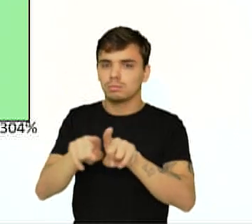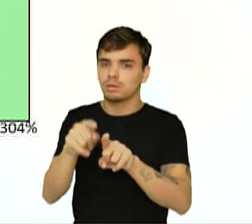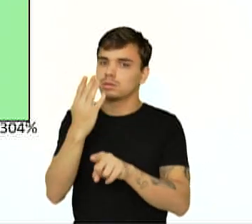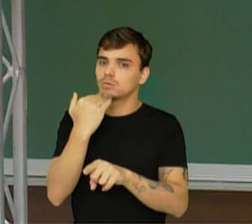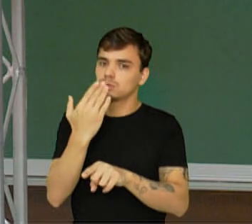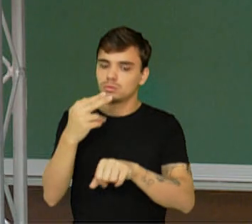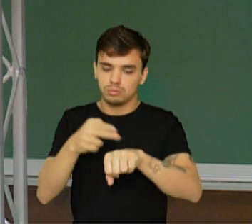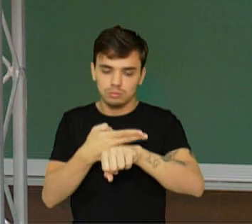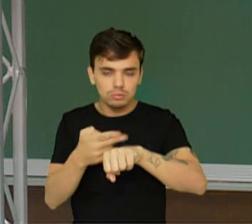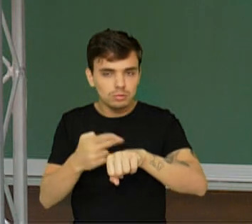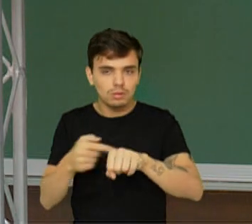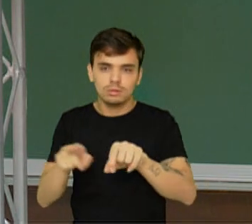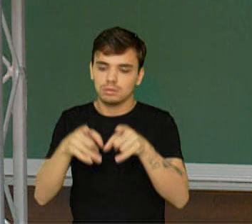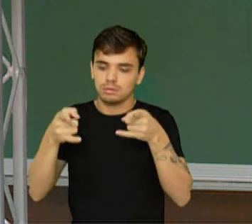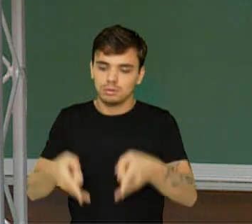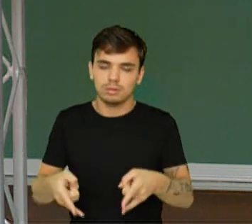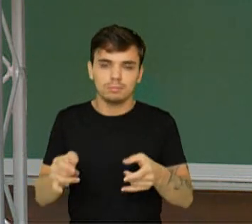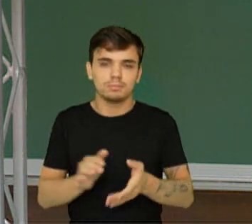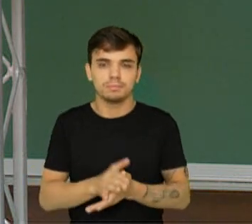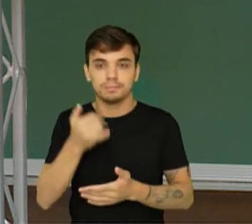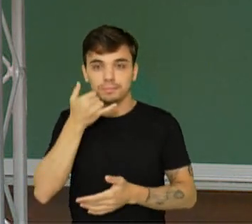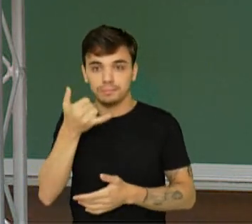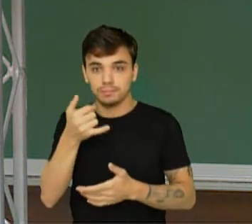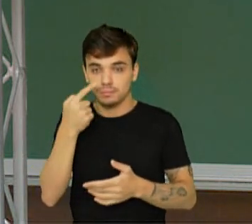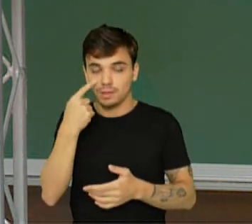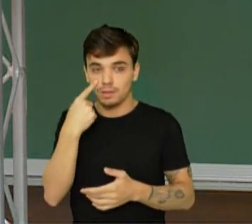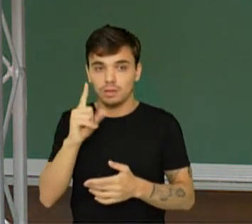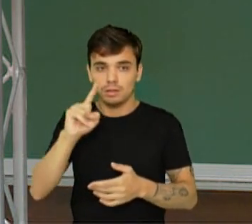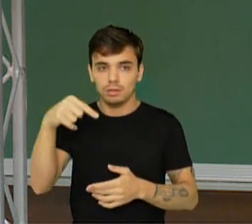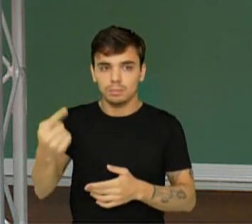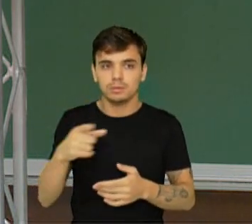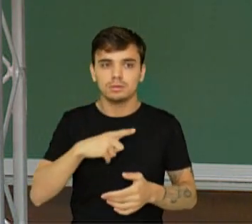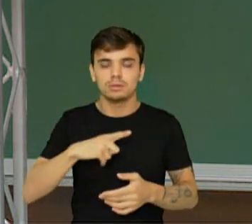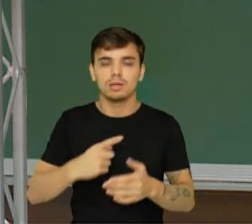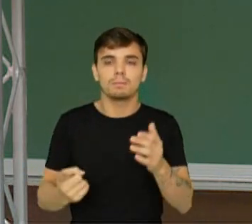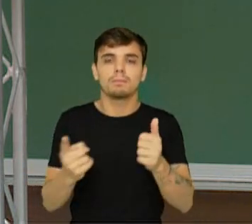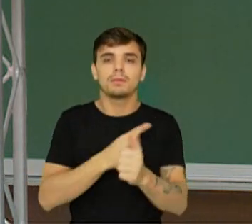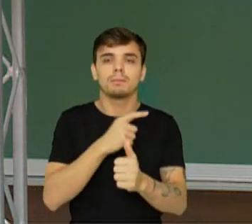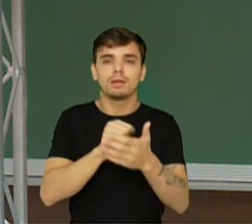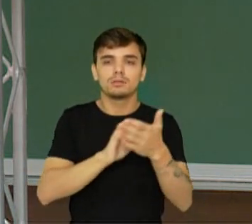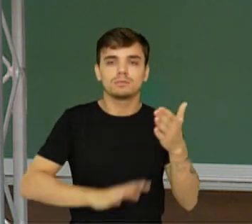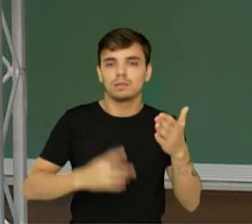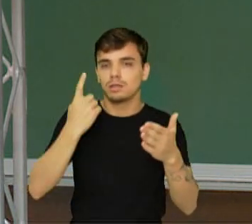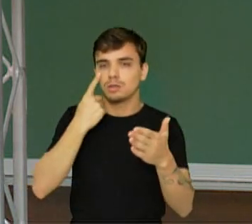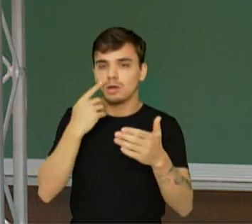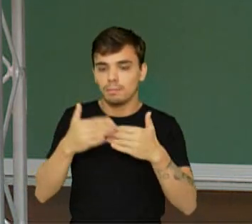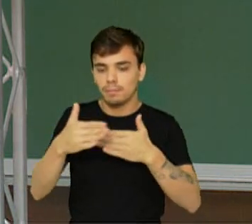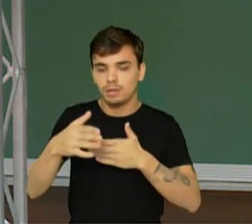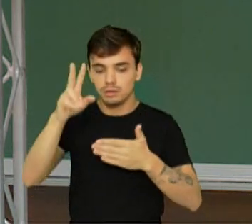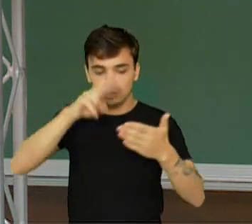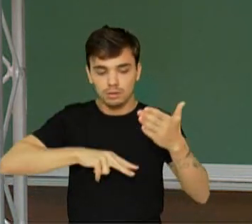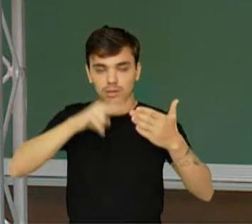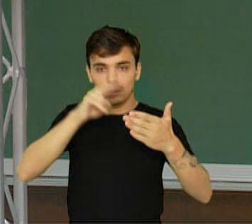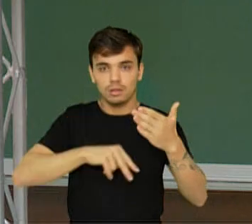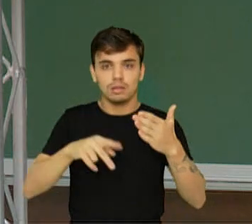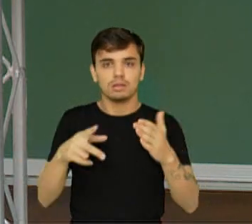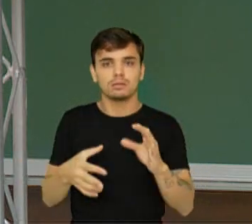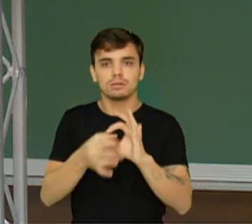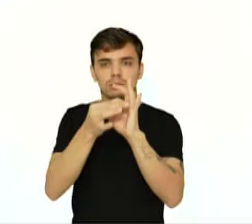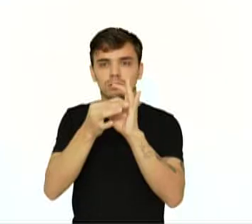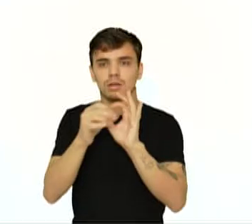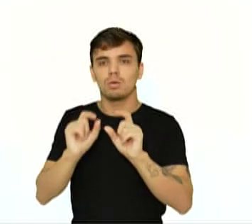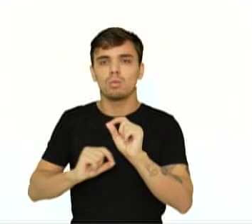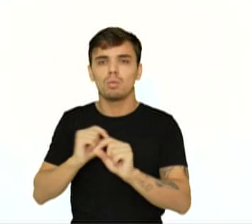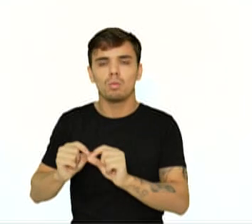cama, né? A ver, então, temos aí a primeira atividade. A partir da leitura